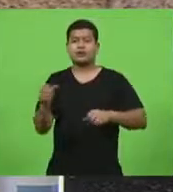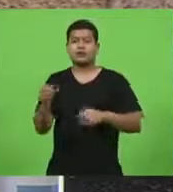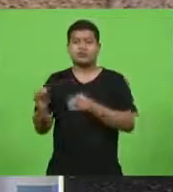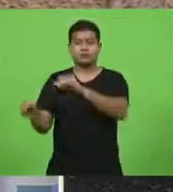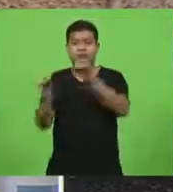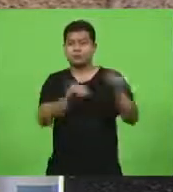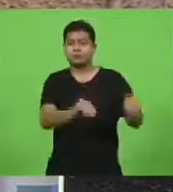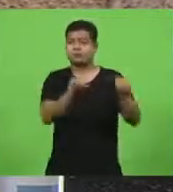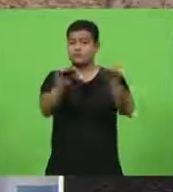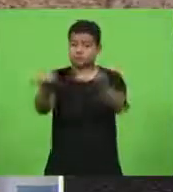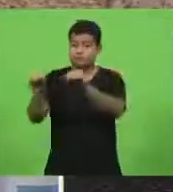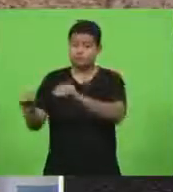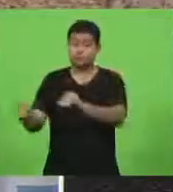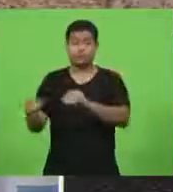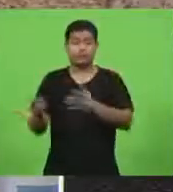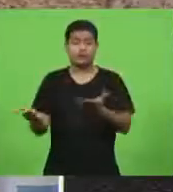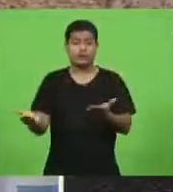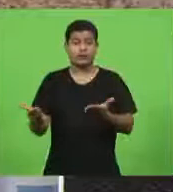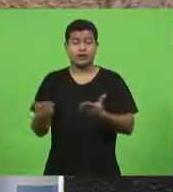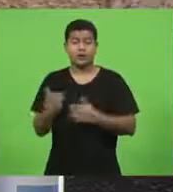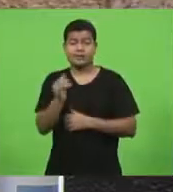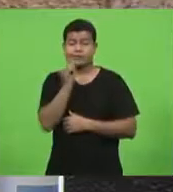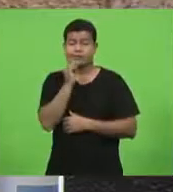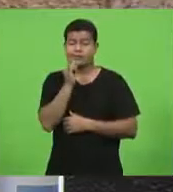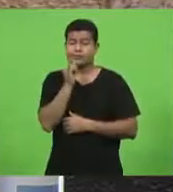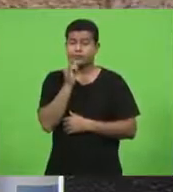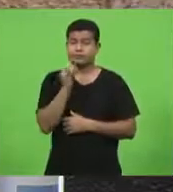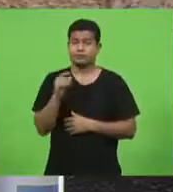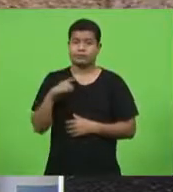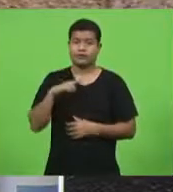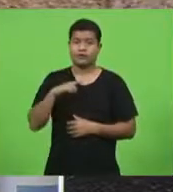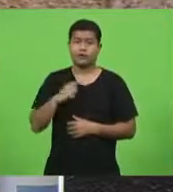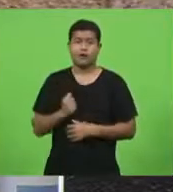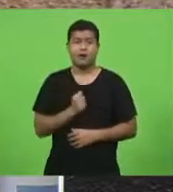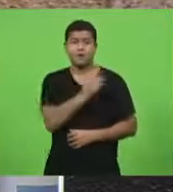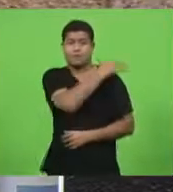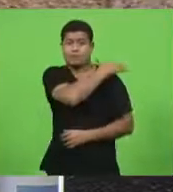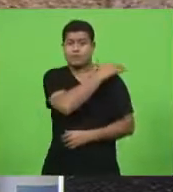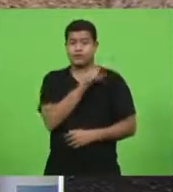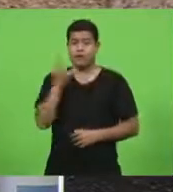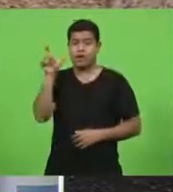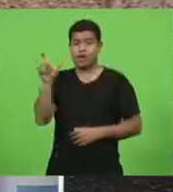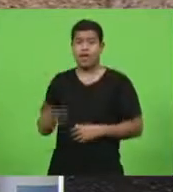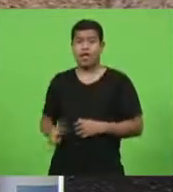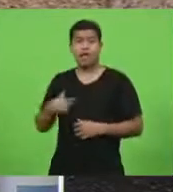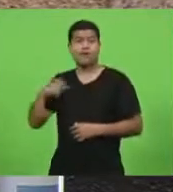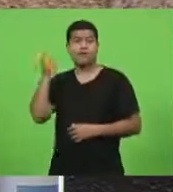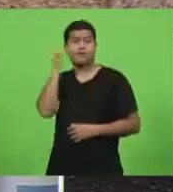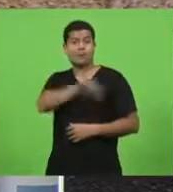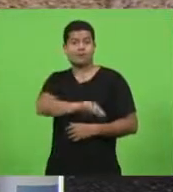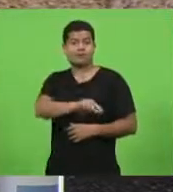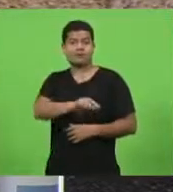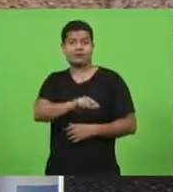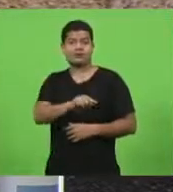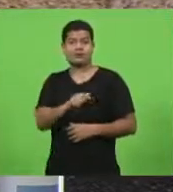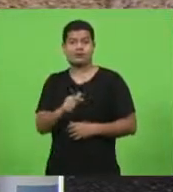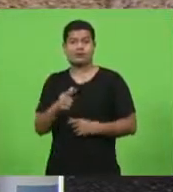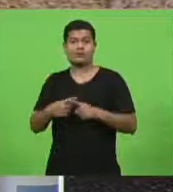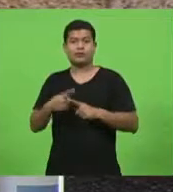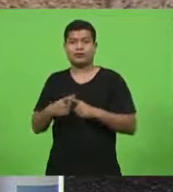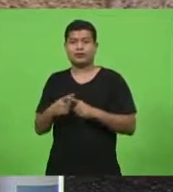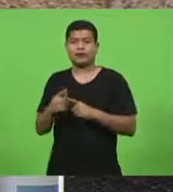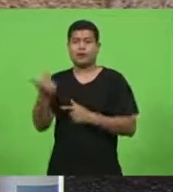ali situações, por exemplo, tem militar que fala assim, olha, eu consegui através de ajuda de alguém.